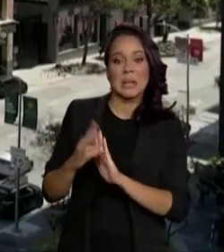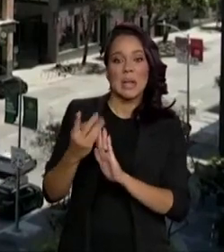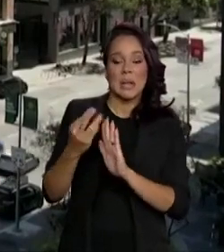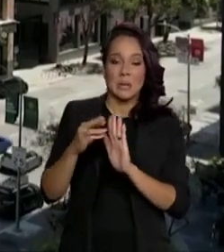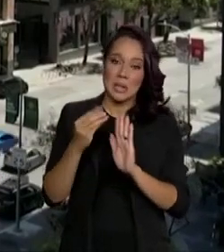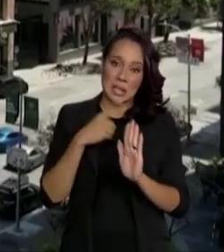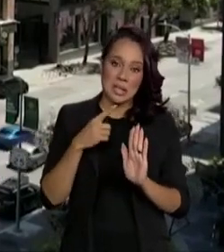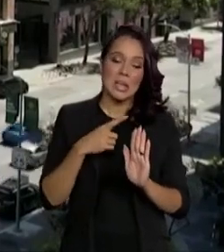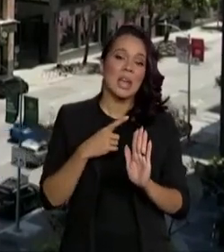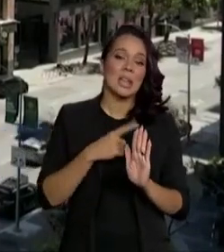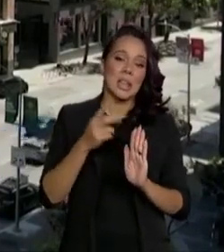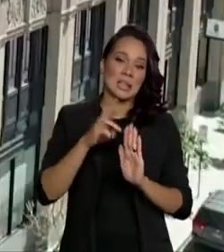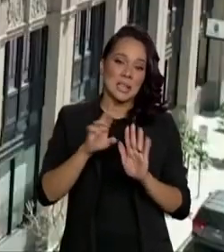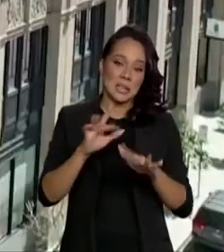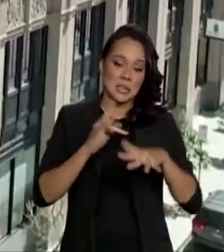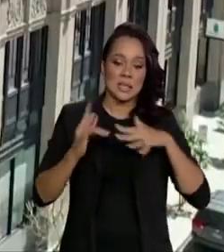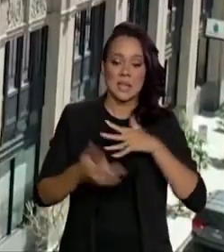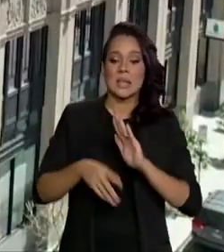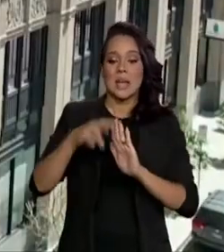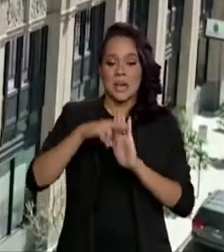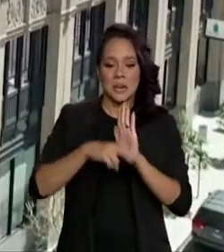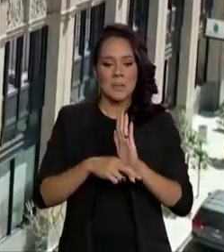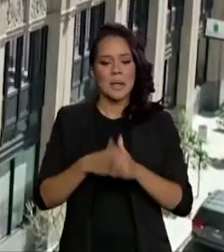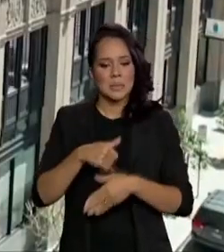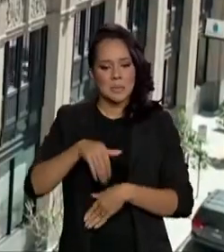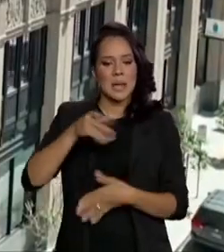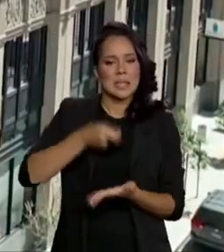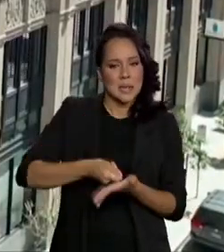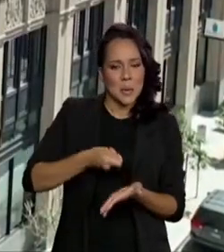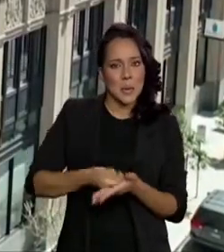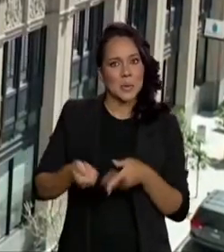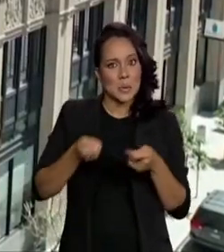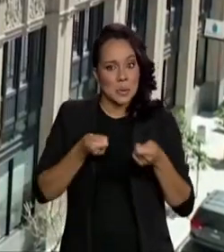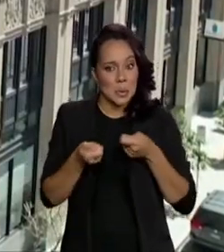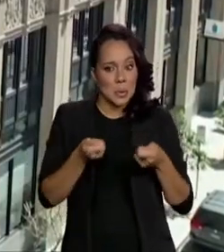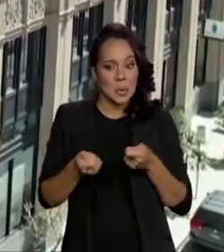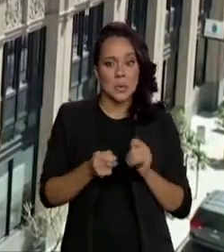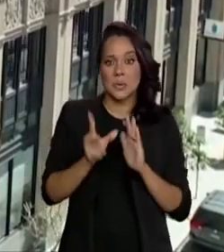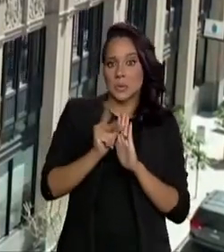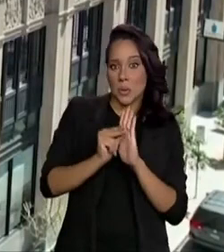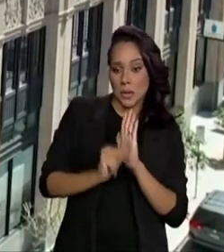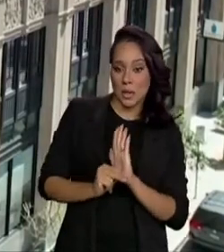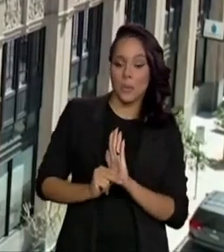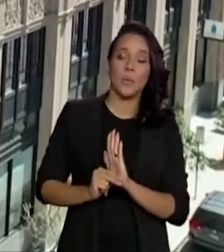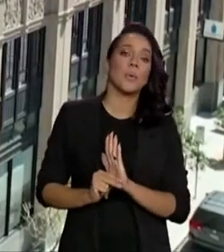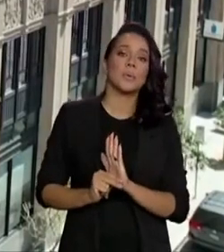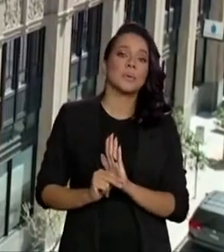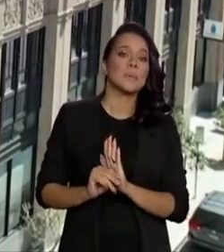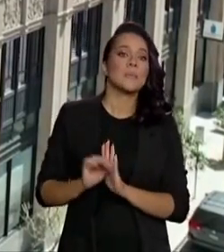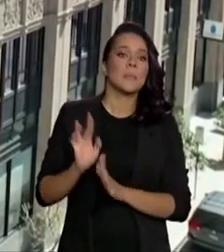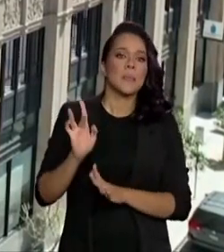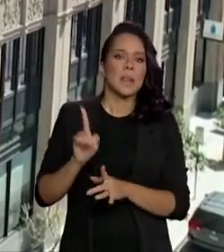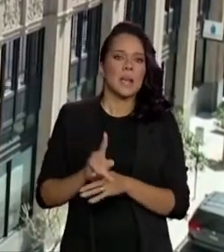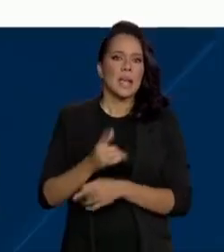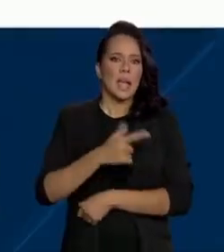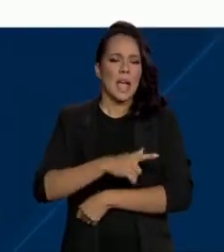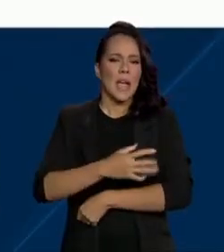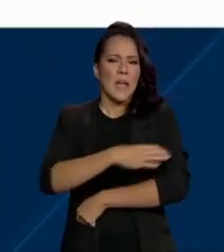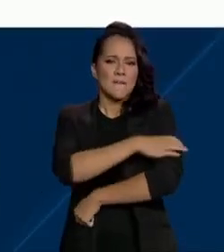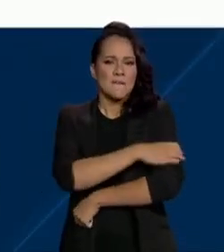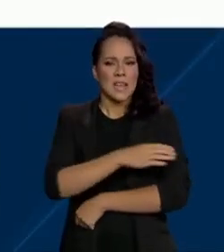sociais, um regulamento que é bem mais rigoroso no controle de conteúdos misóginos,